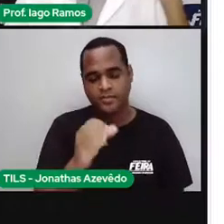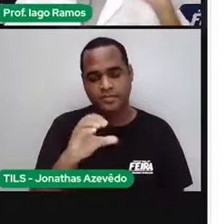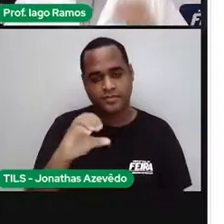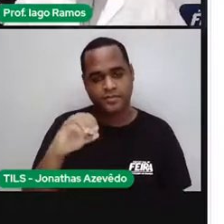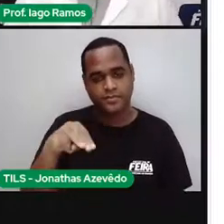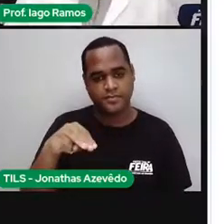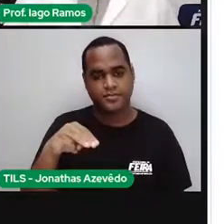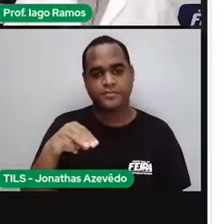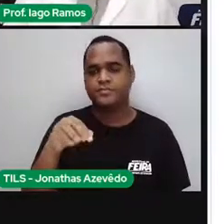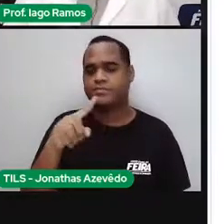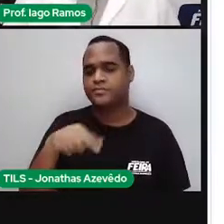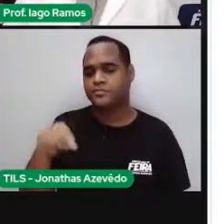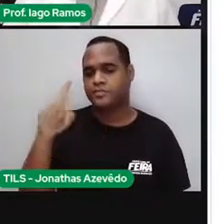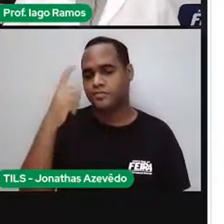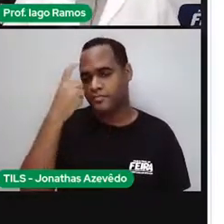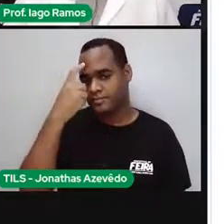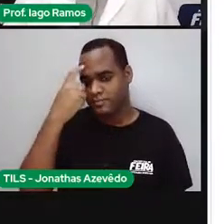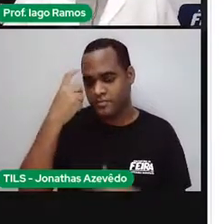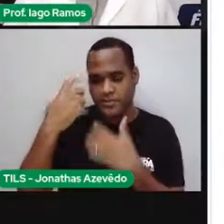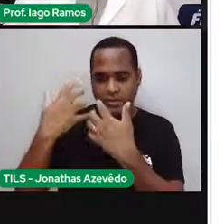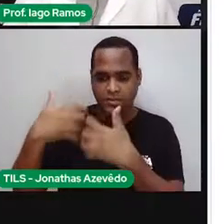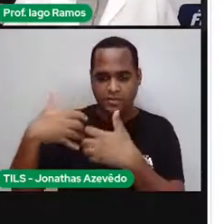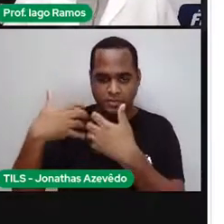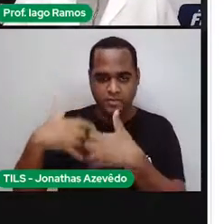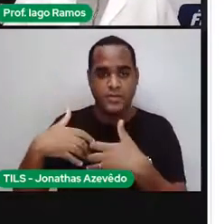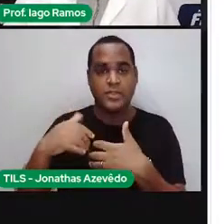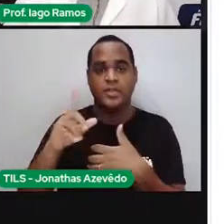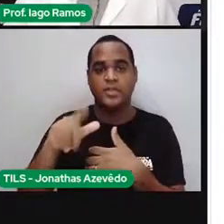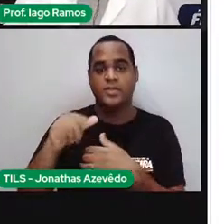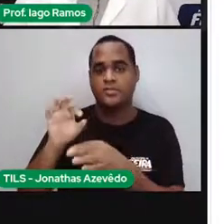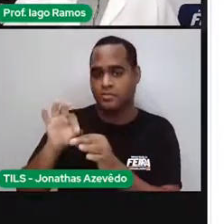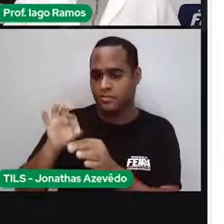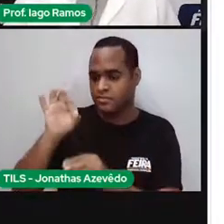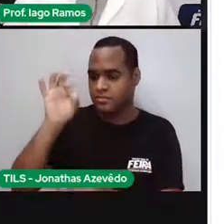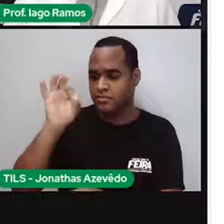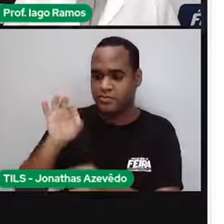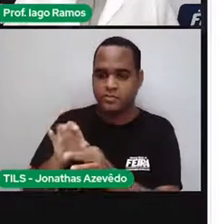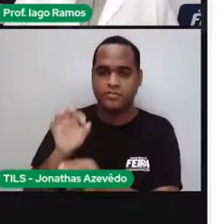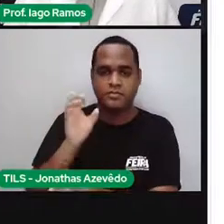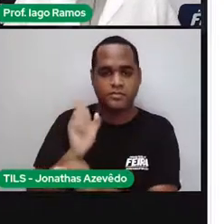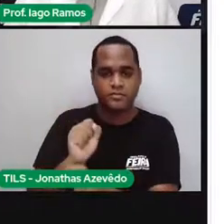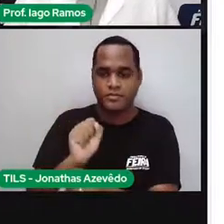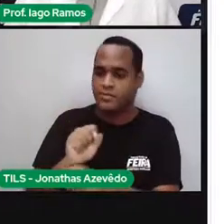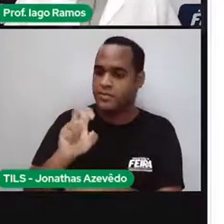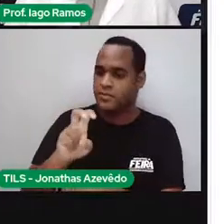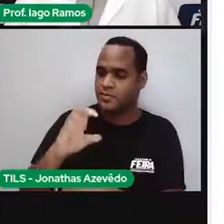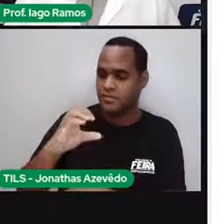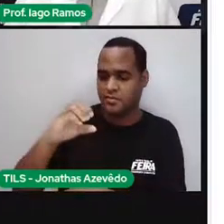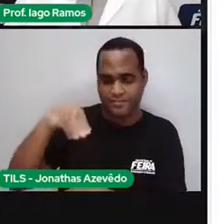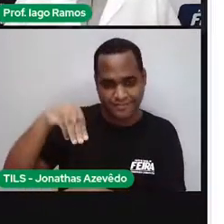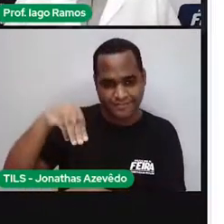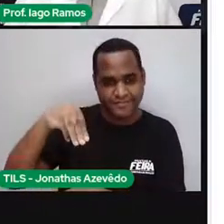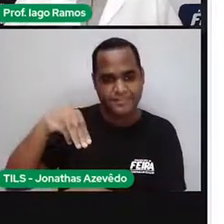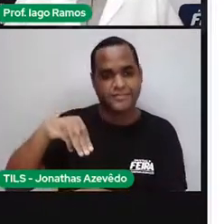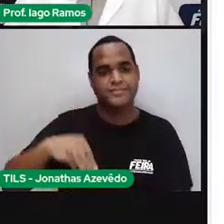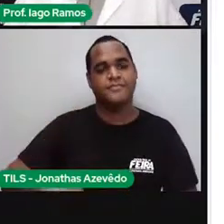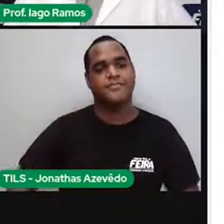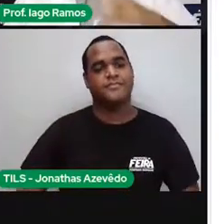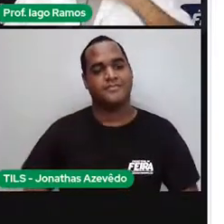e vamos pensar que altura desse retângulo é cinco centímetros